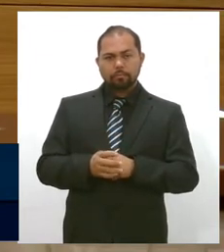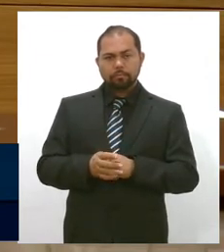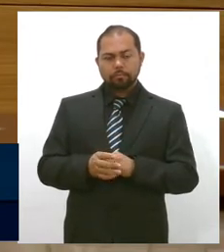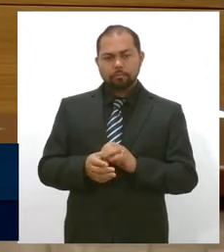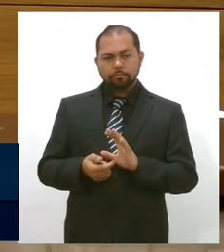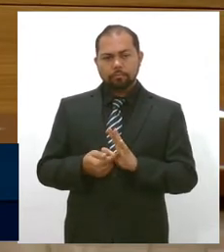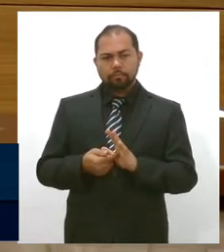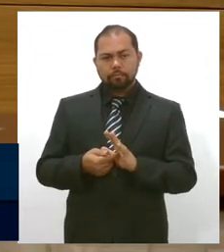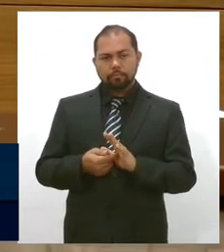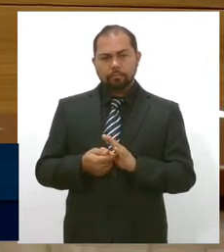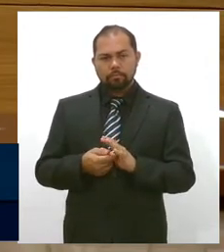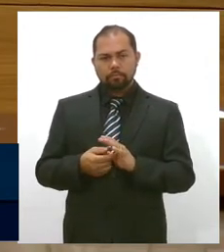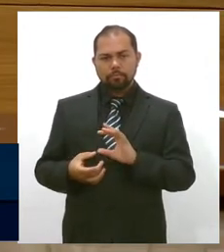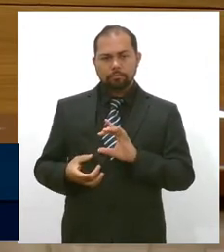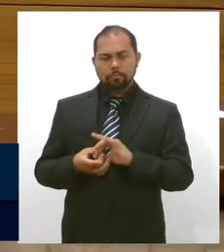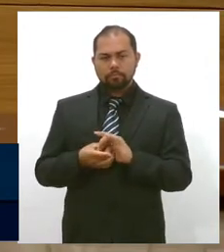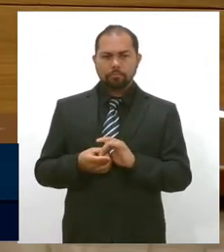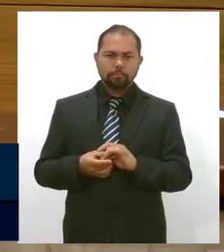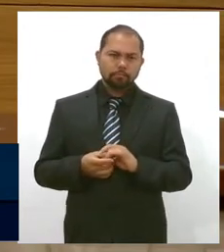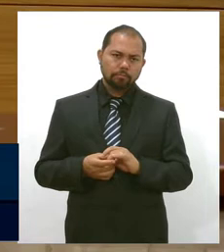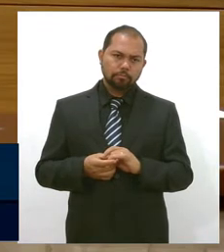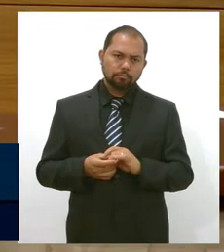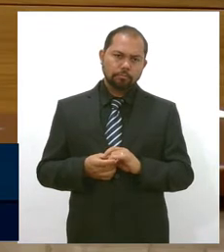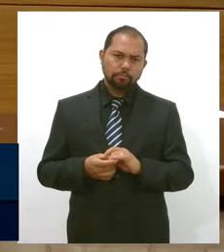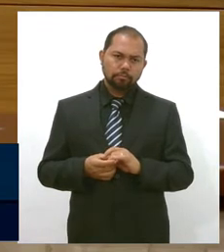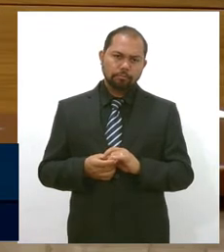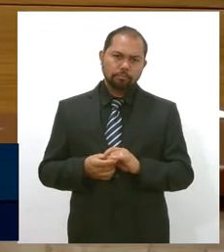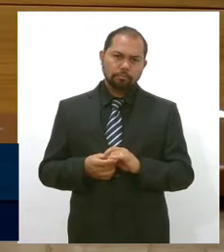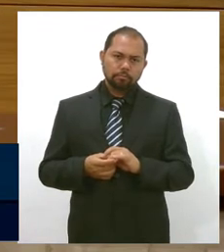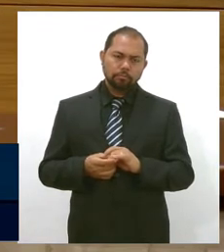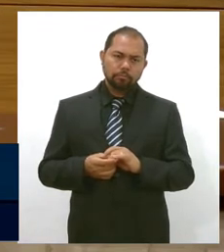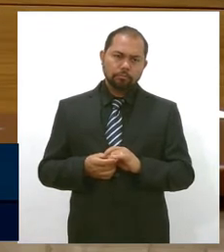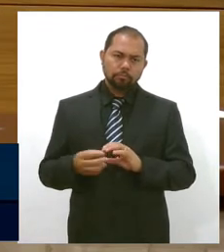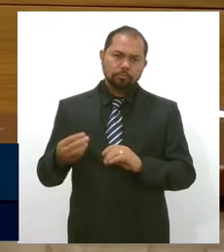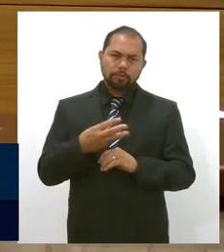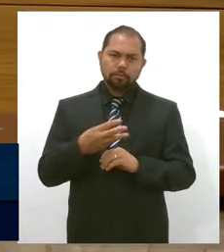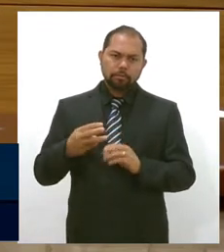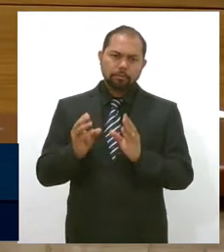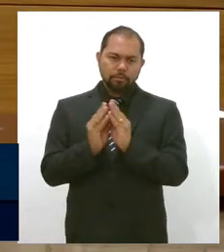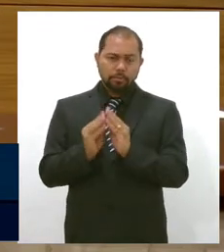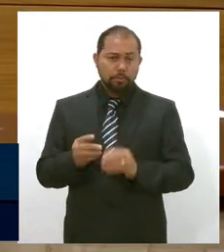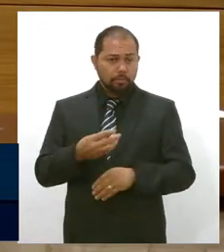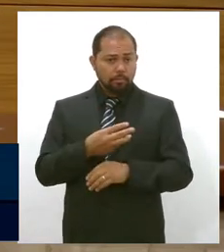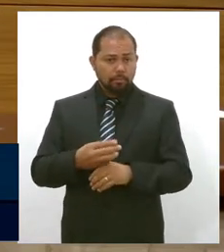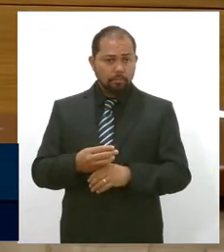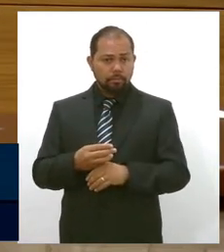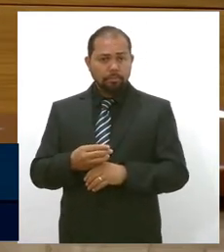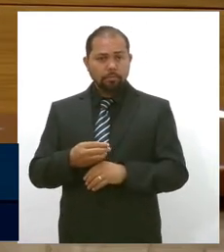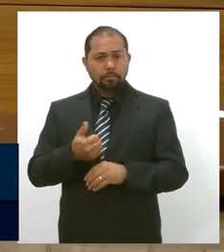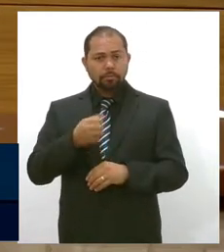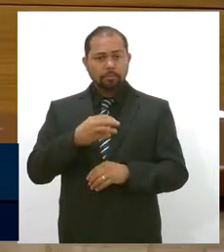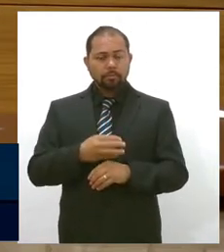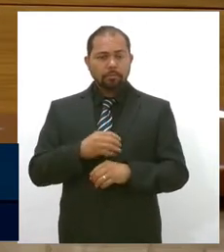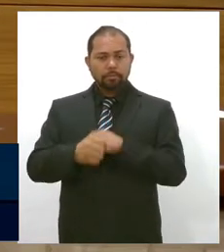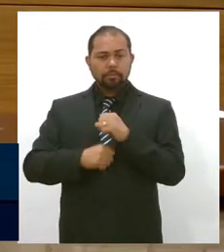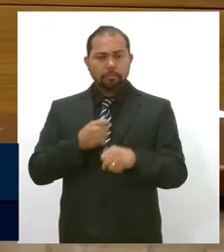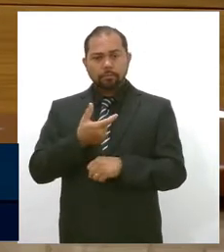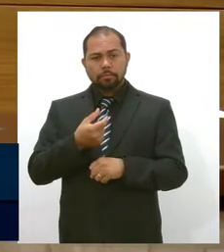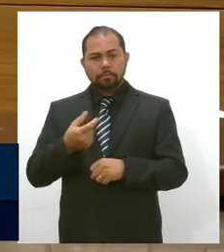regimento prescrito consignado da resolução número 33, de 14 de dezembro de 2005, especificando o artigo 98 do